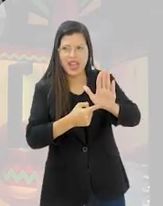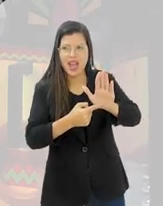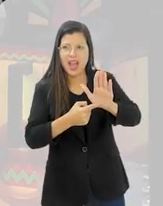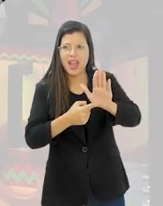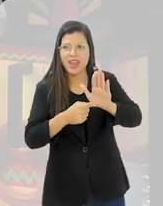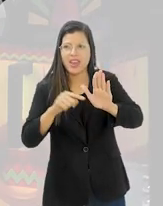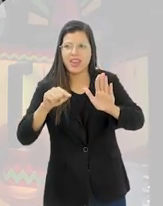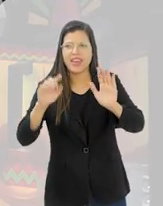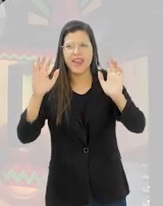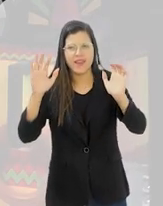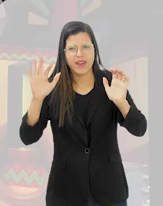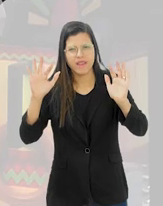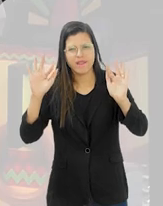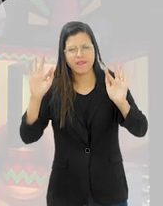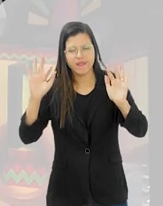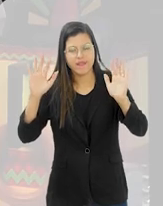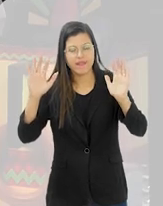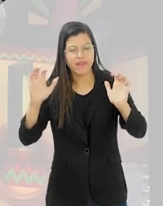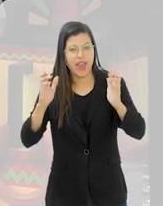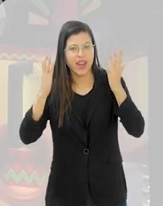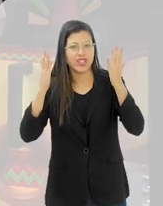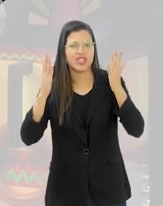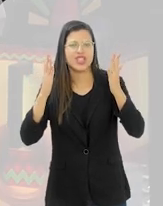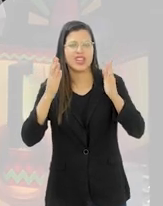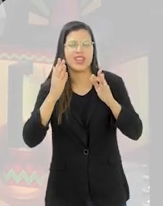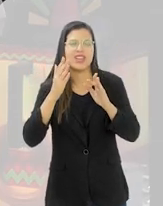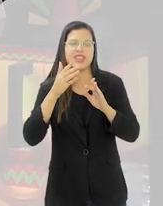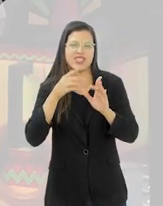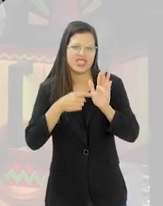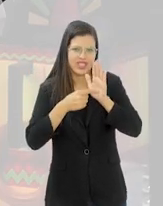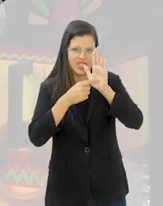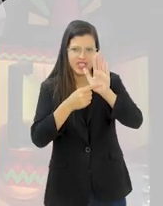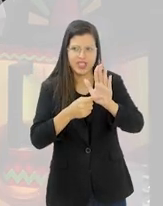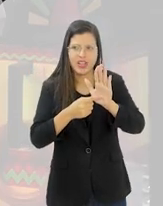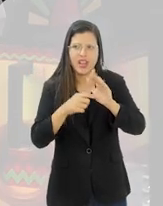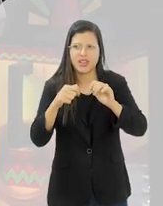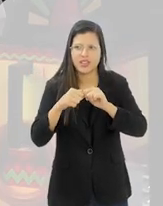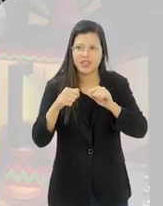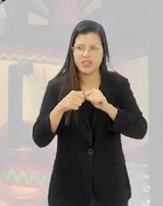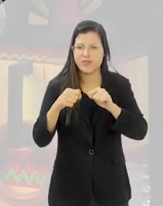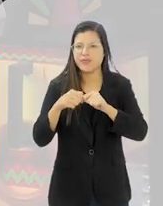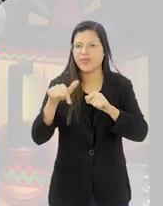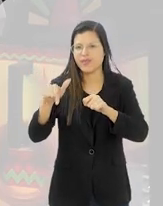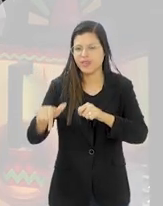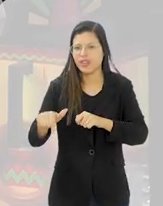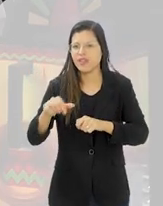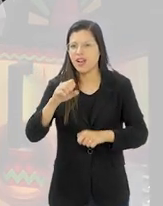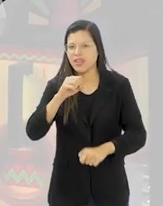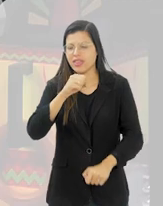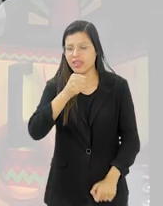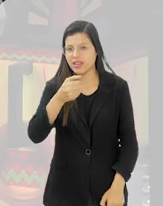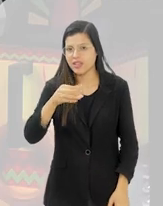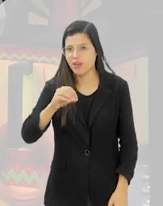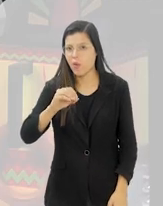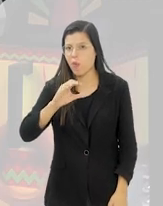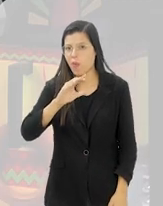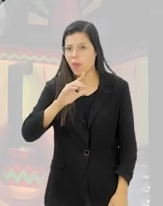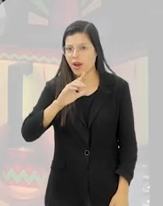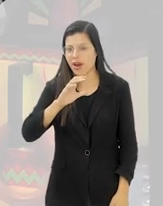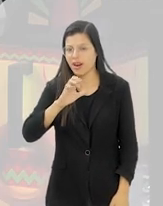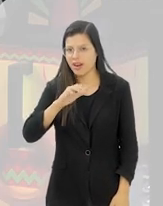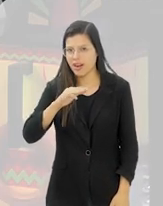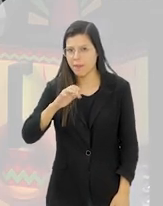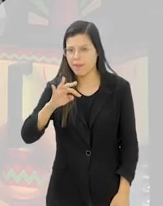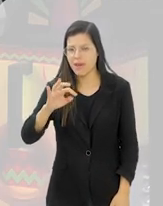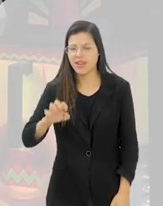até Festa de Destaques Plumas e Paetês. A gente fez a primeira edição na quadra da São Clemente, o Renatinho aceitou a